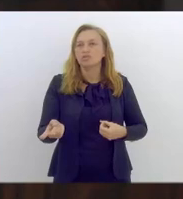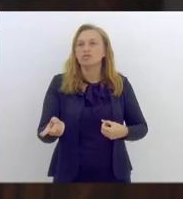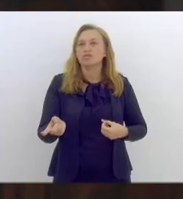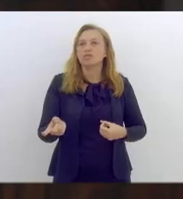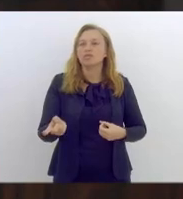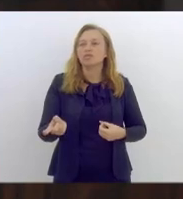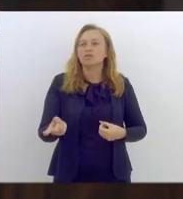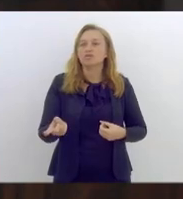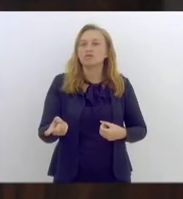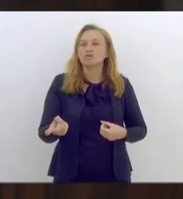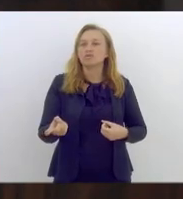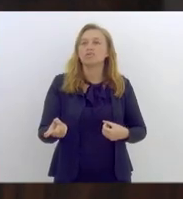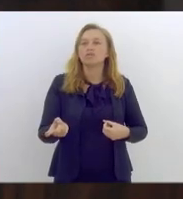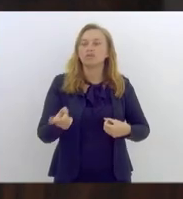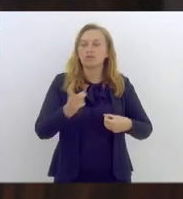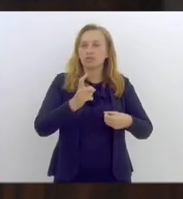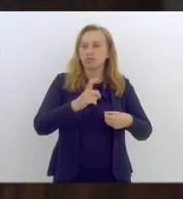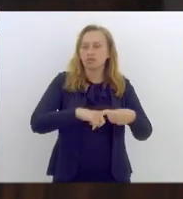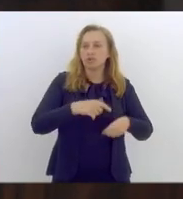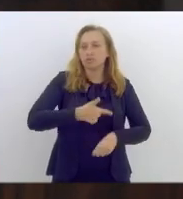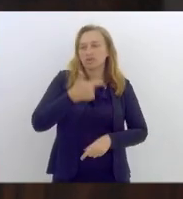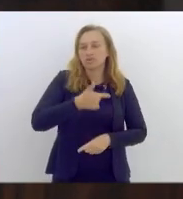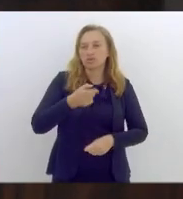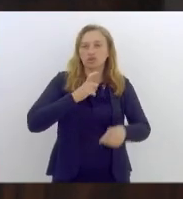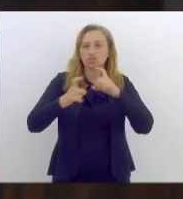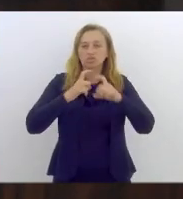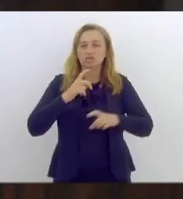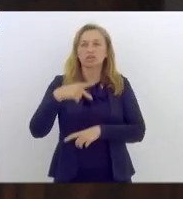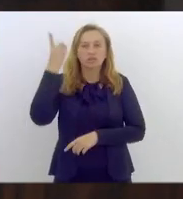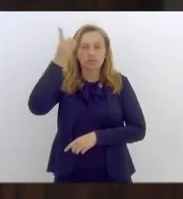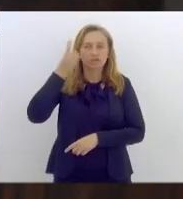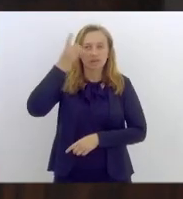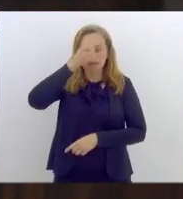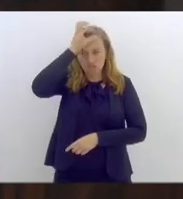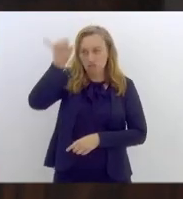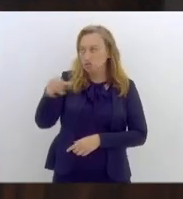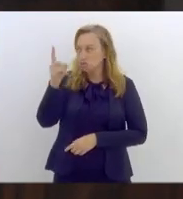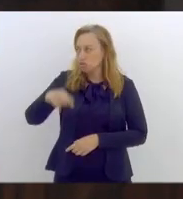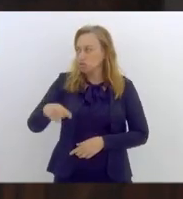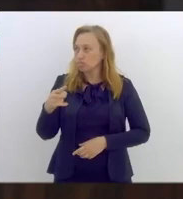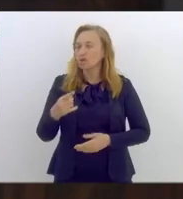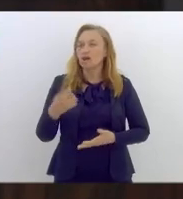vai a redação do vencido para a segunda discussão deputada tia Ju por favor